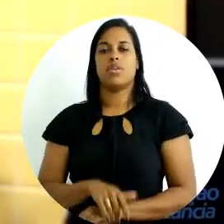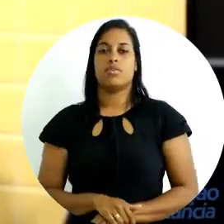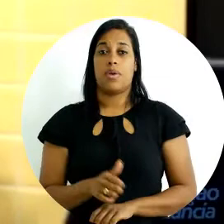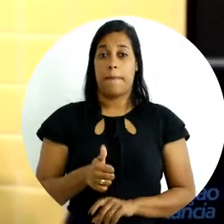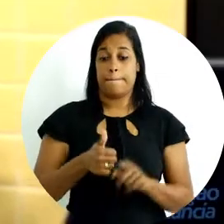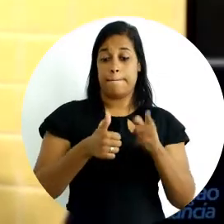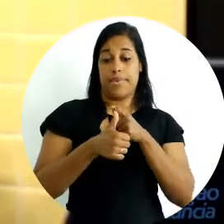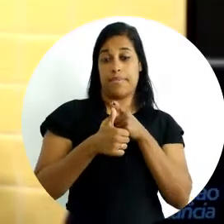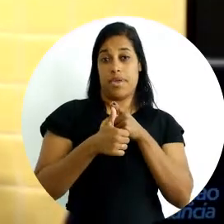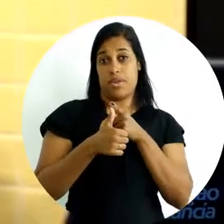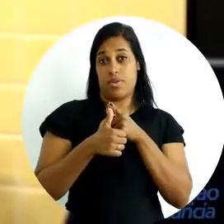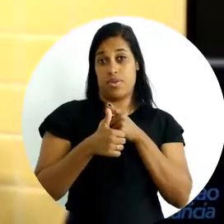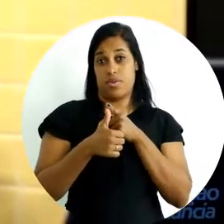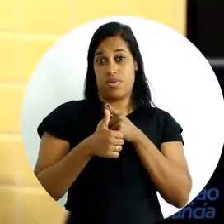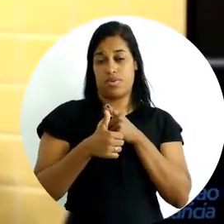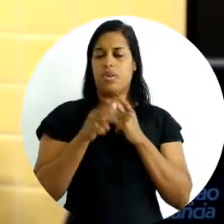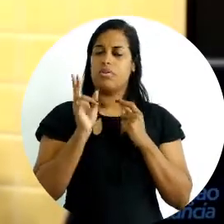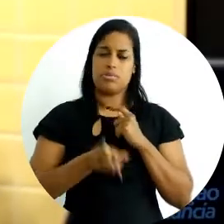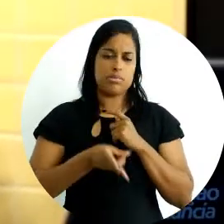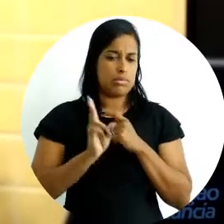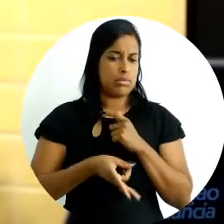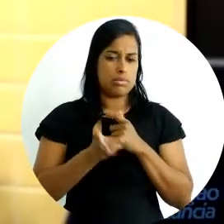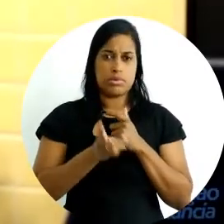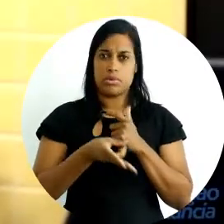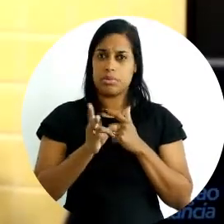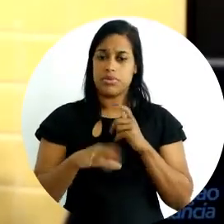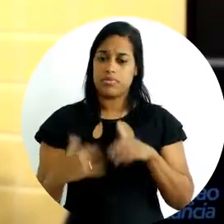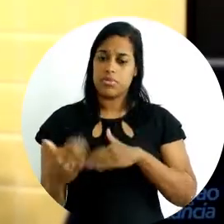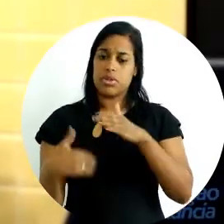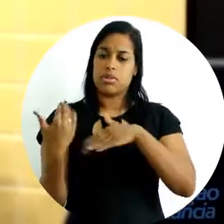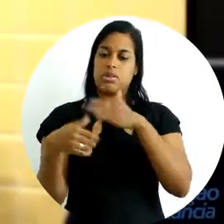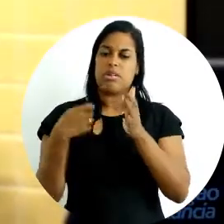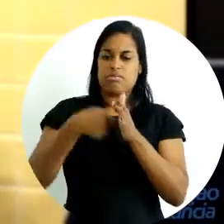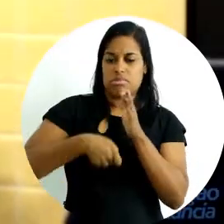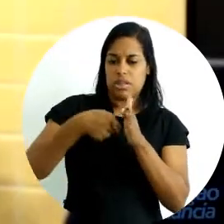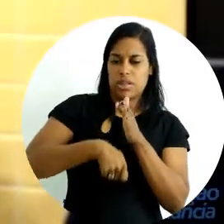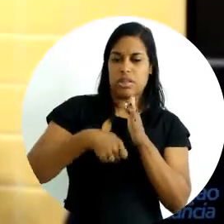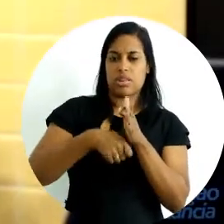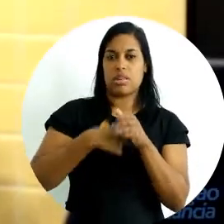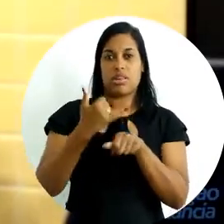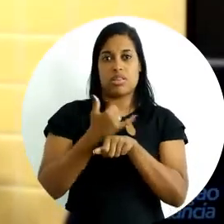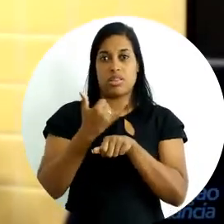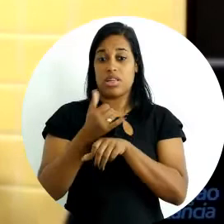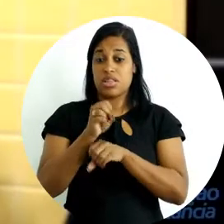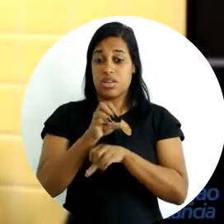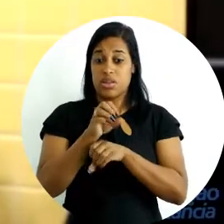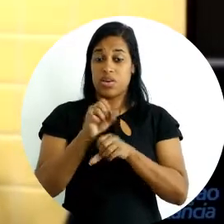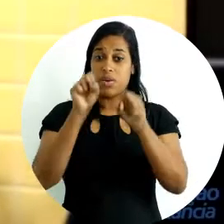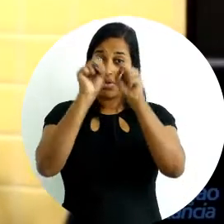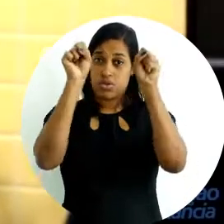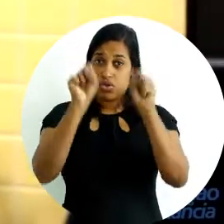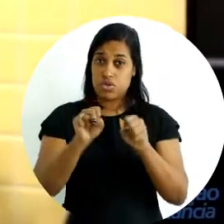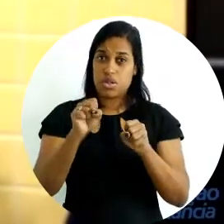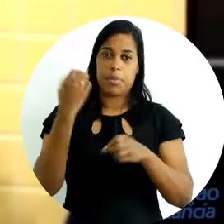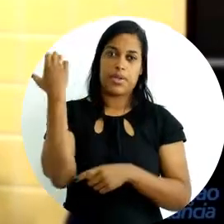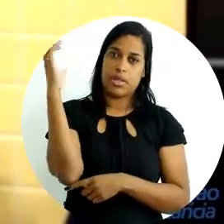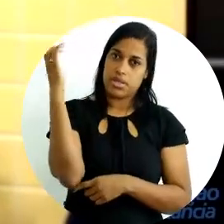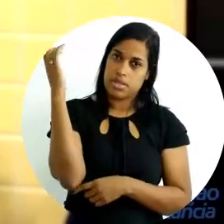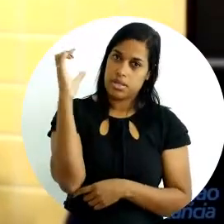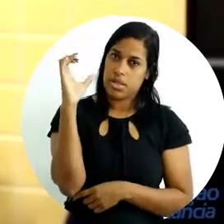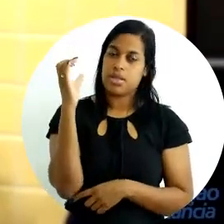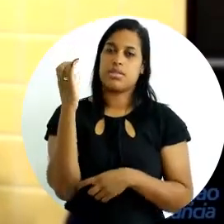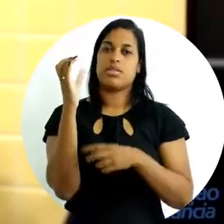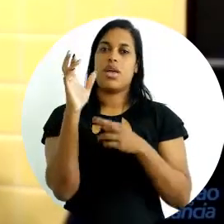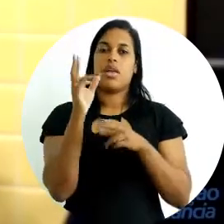educacionais. Em primeiro lugar, ele vai tentar desenvolver um sistema educacional que se baseasse